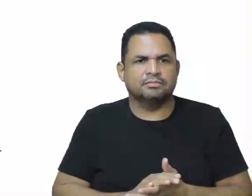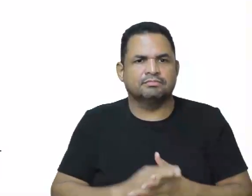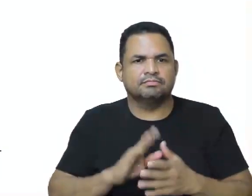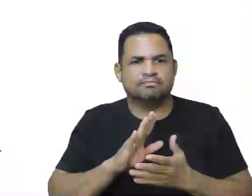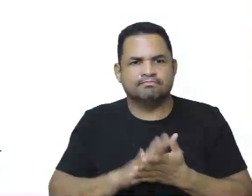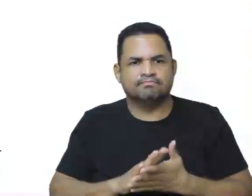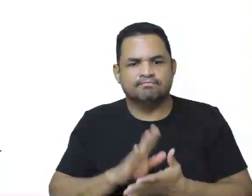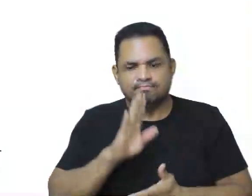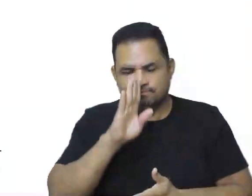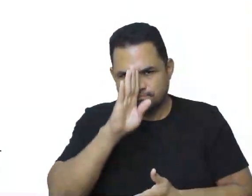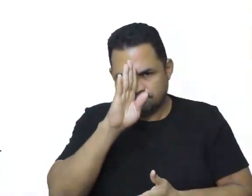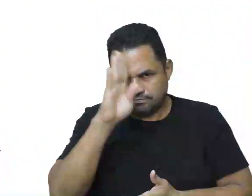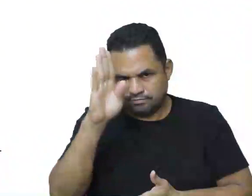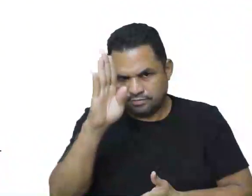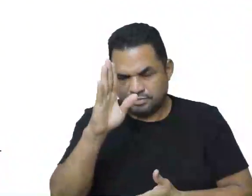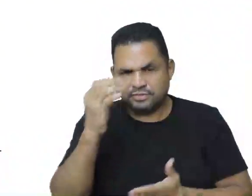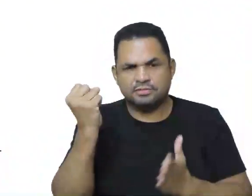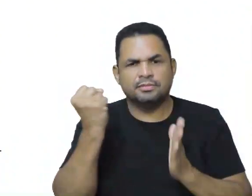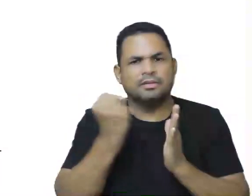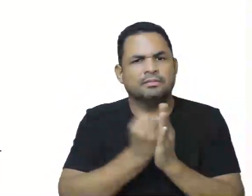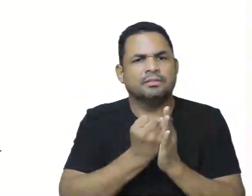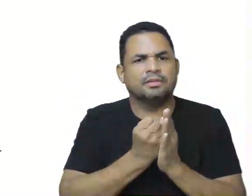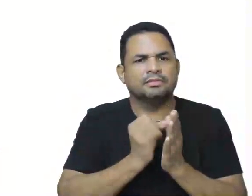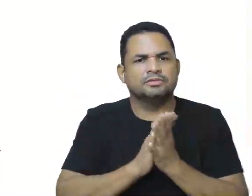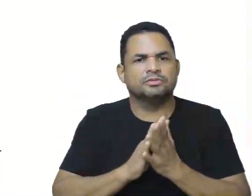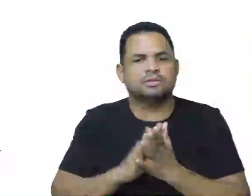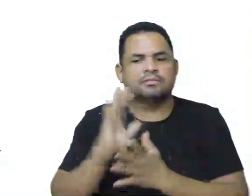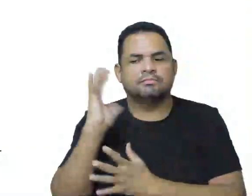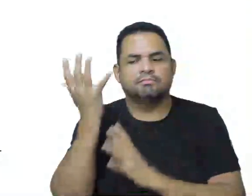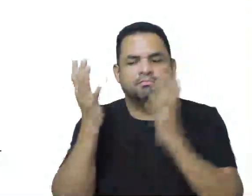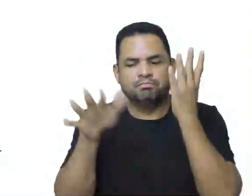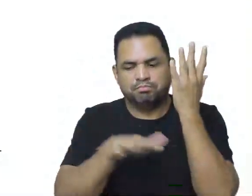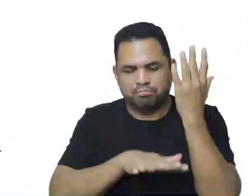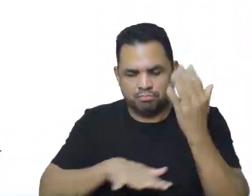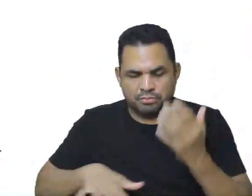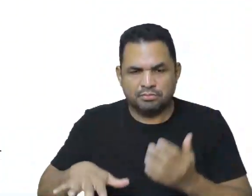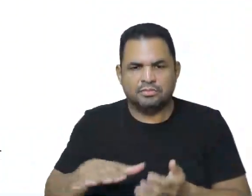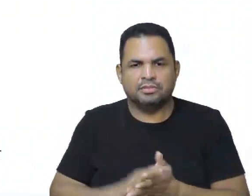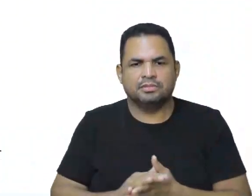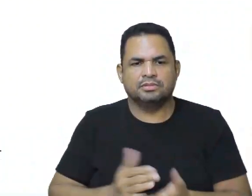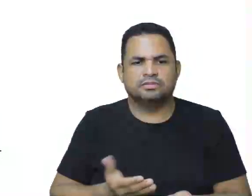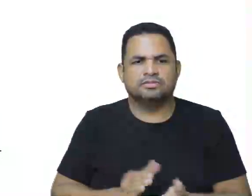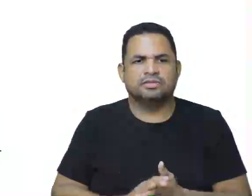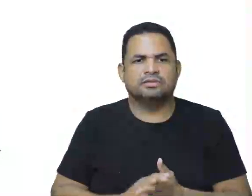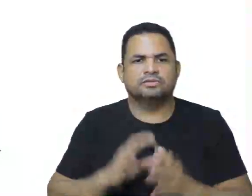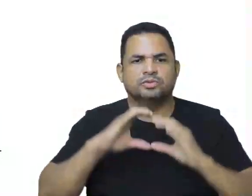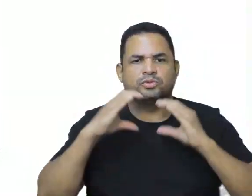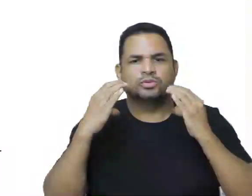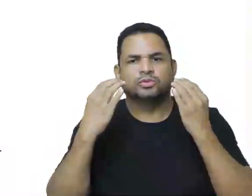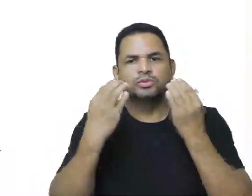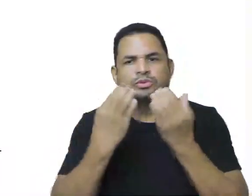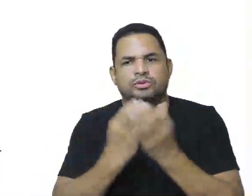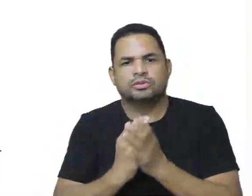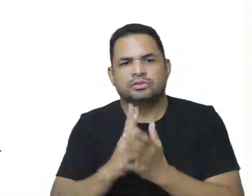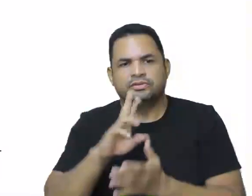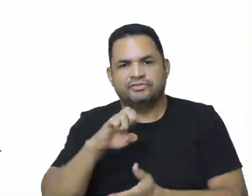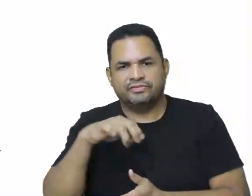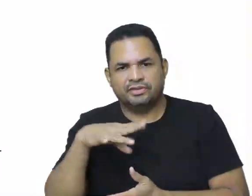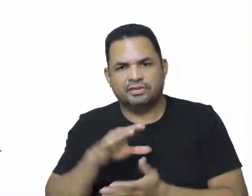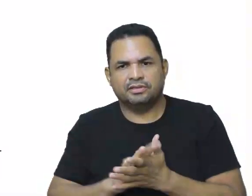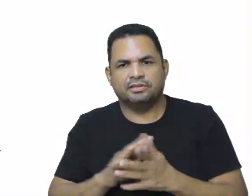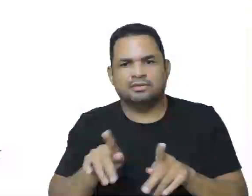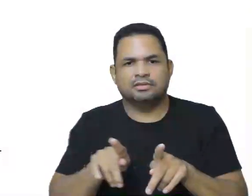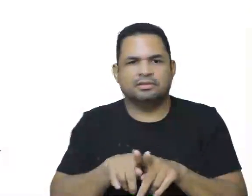os principais marcos aí sobre meio ambiente. Falamos sobre Congresso de Viena, Convenção de Viena,